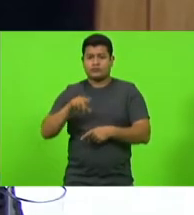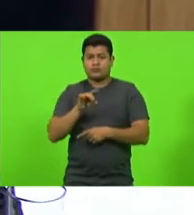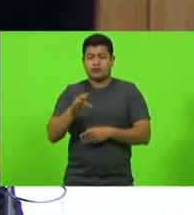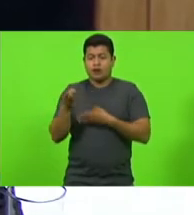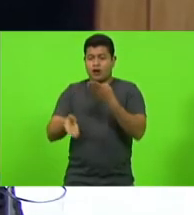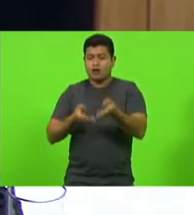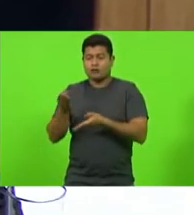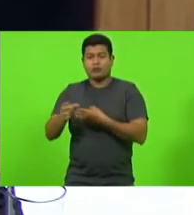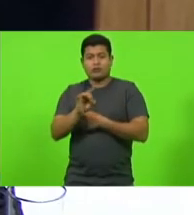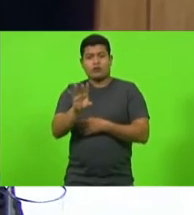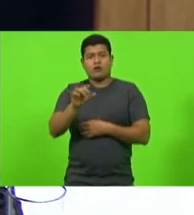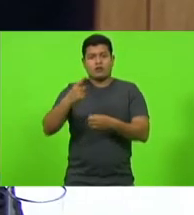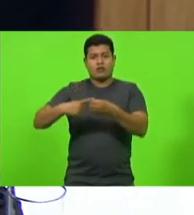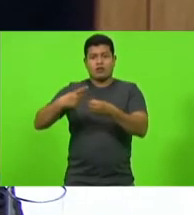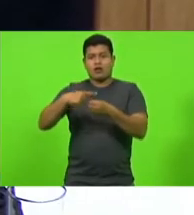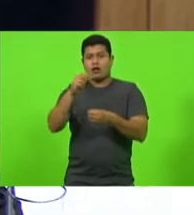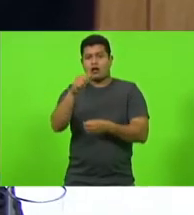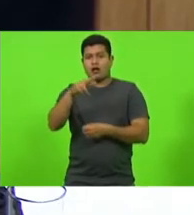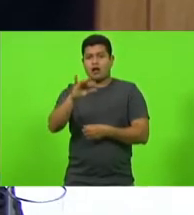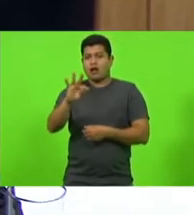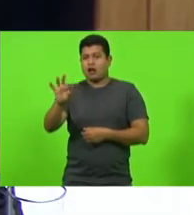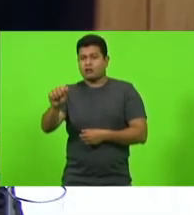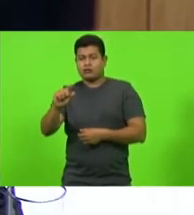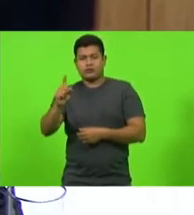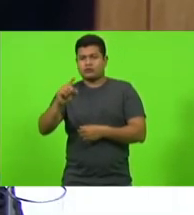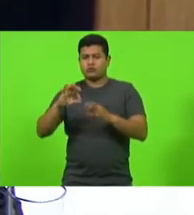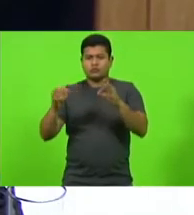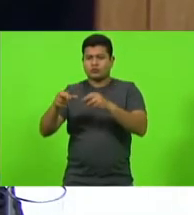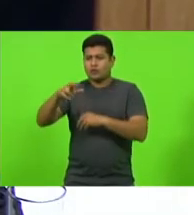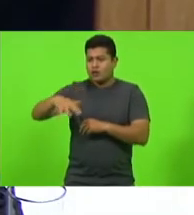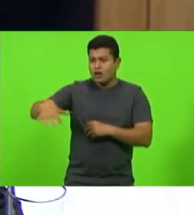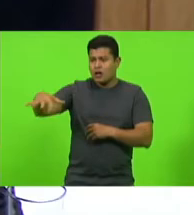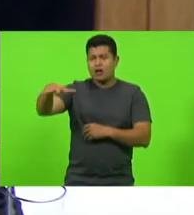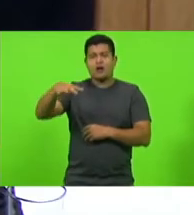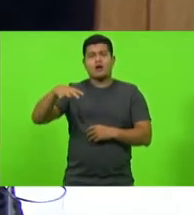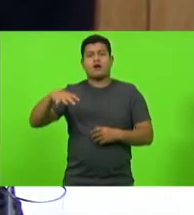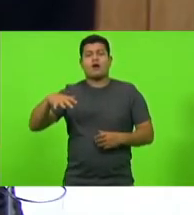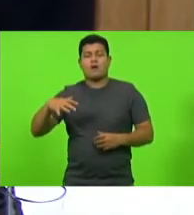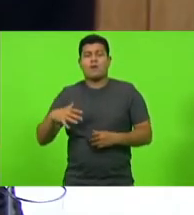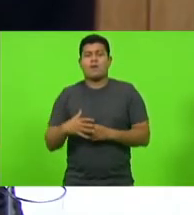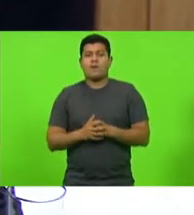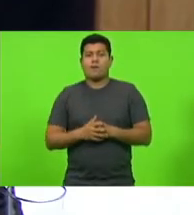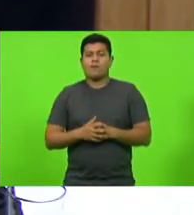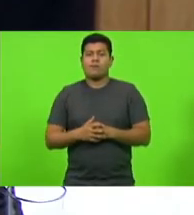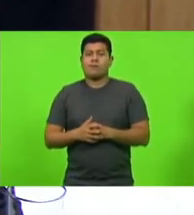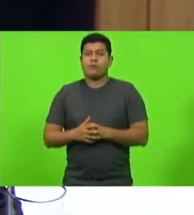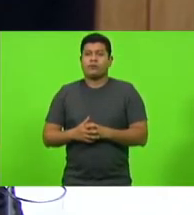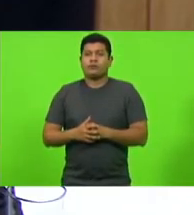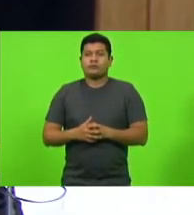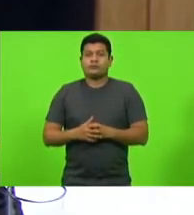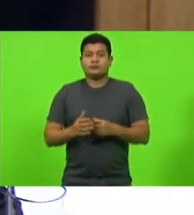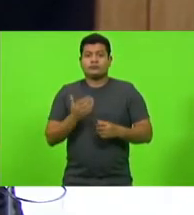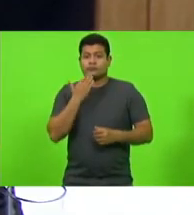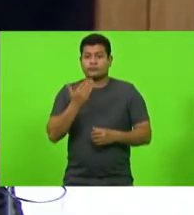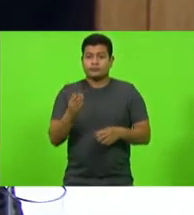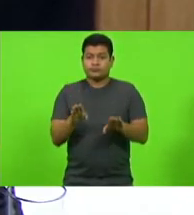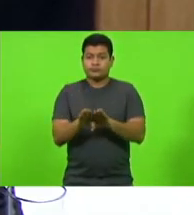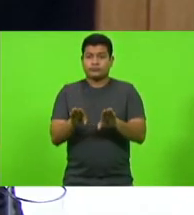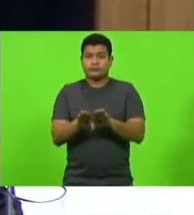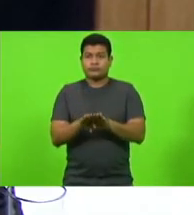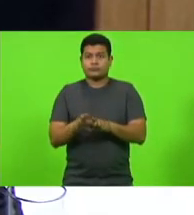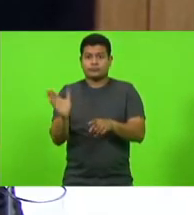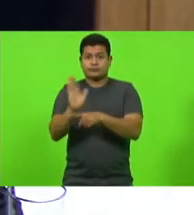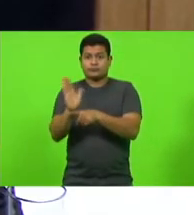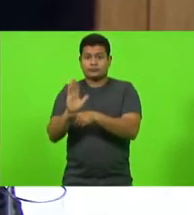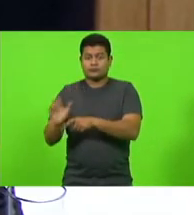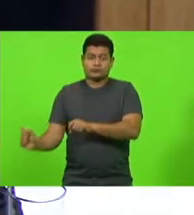Celso Ramos, Cerro Negro, enfim, aquela micro-região que Anitta Garibaldi está inserida. E peço também que passe o vídeo